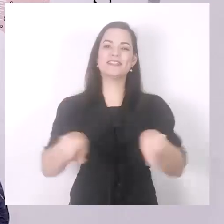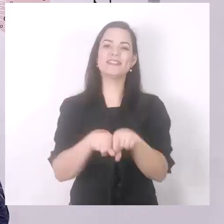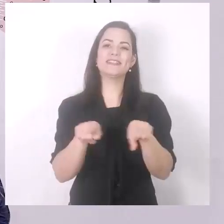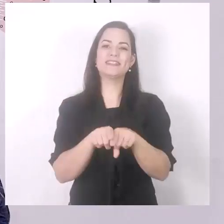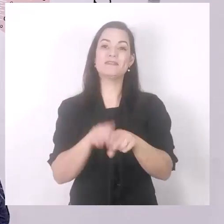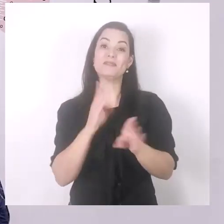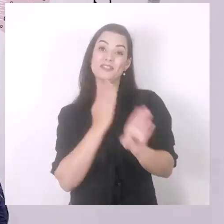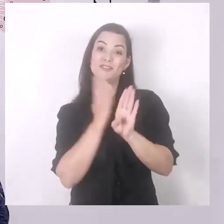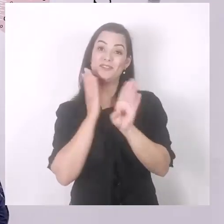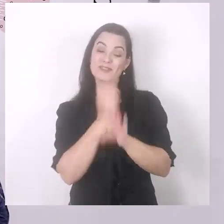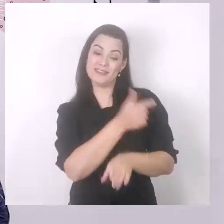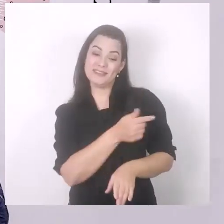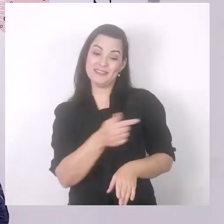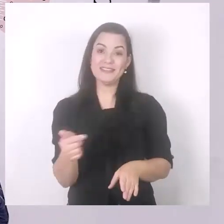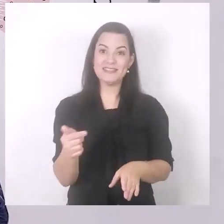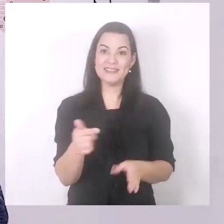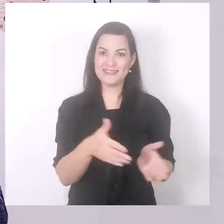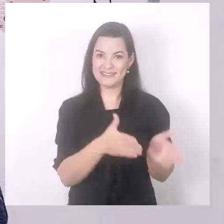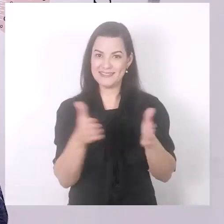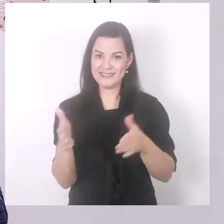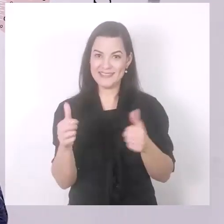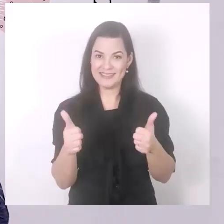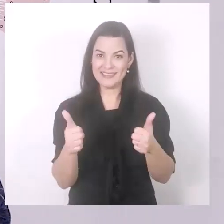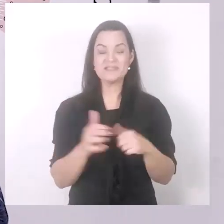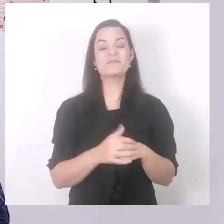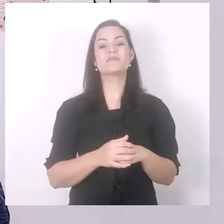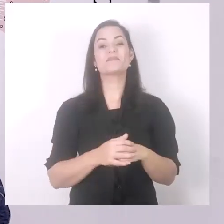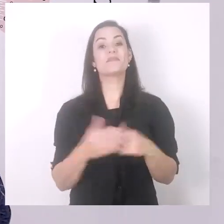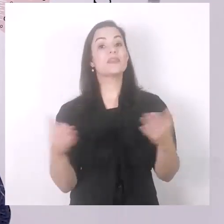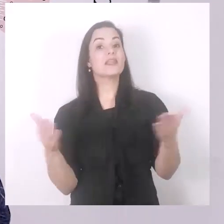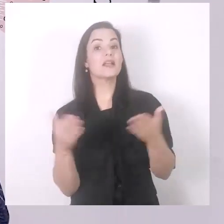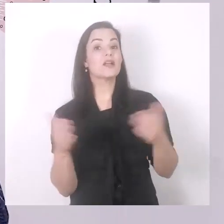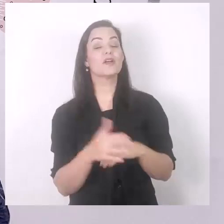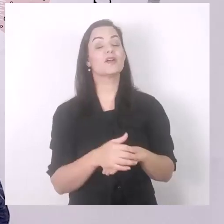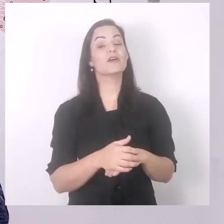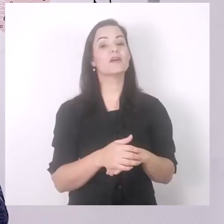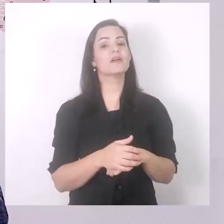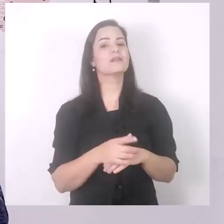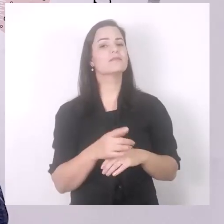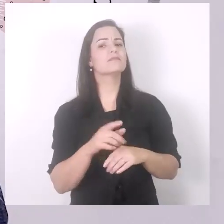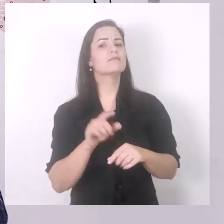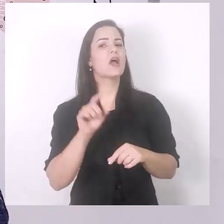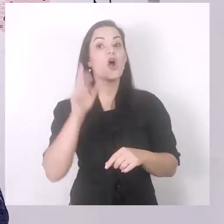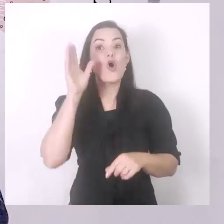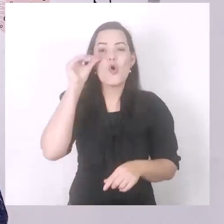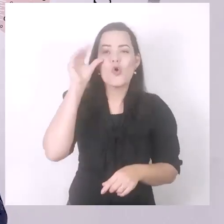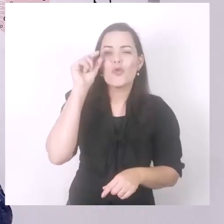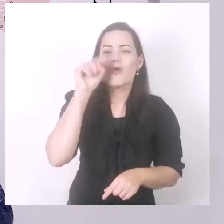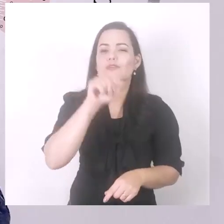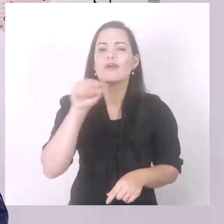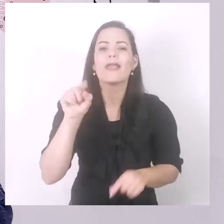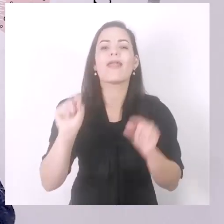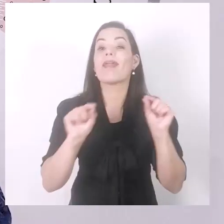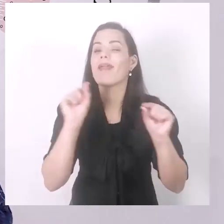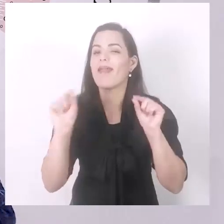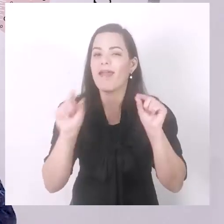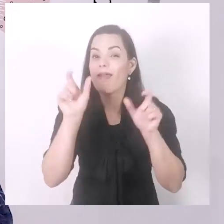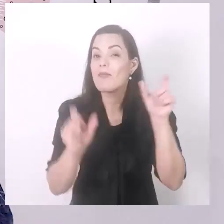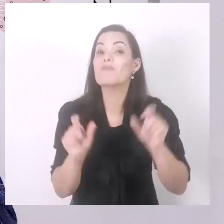da semana, tá bom? Agora, quem aí está curioso para saber qual é